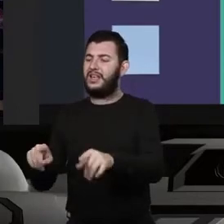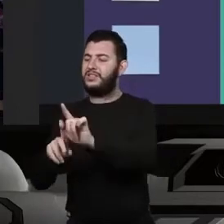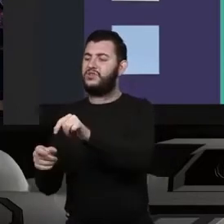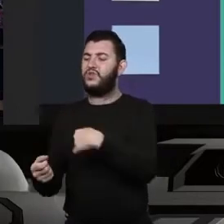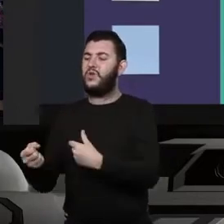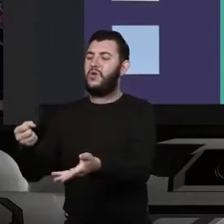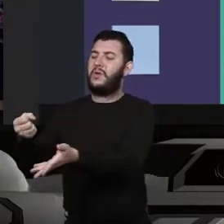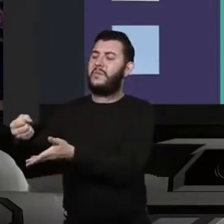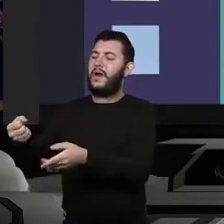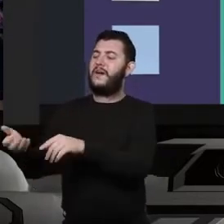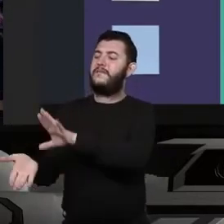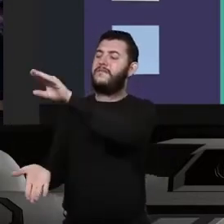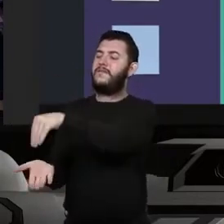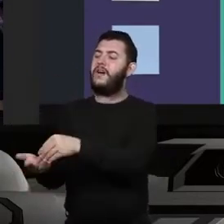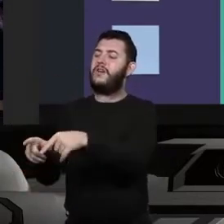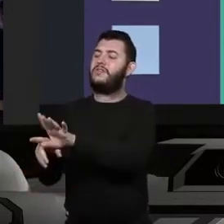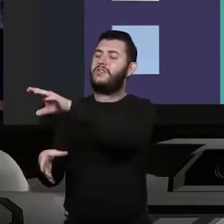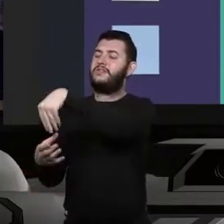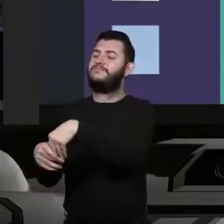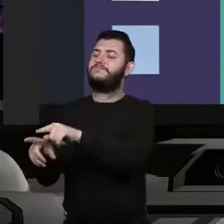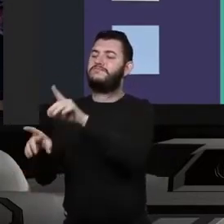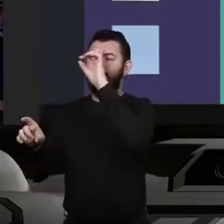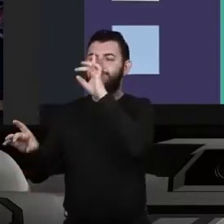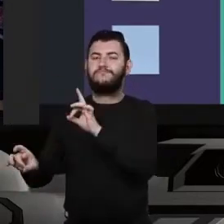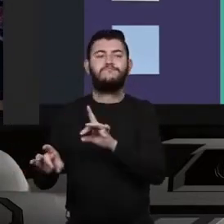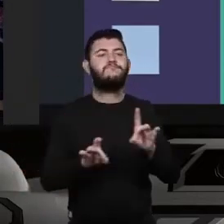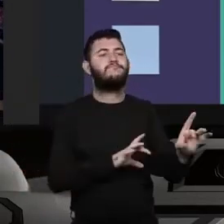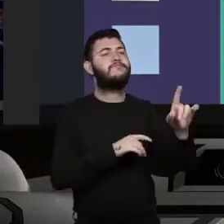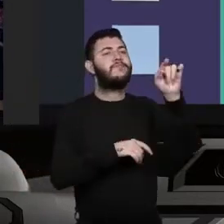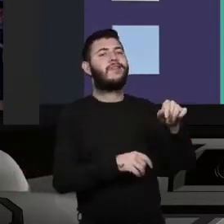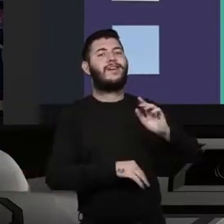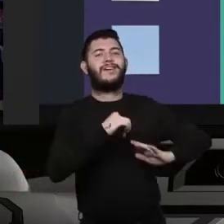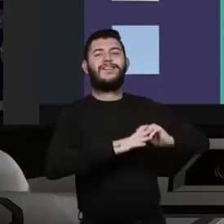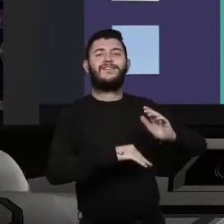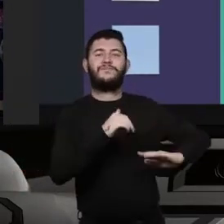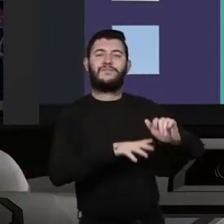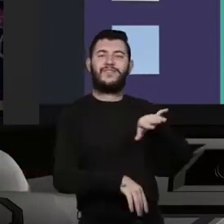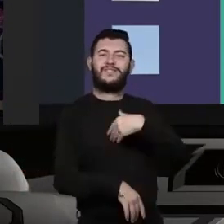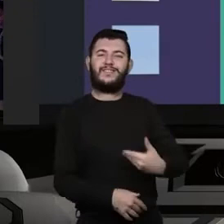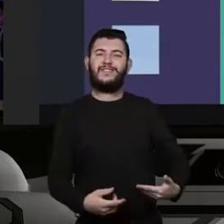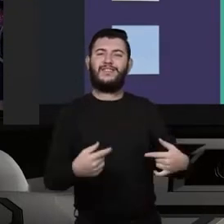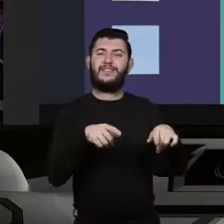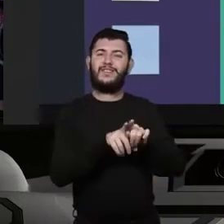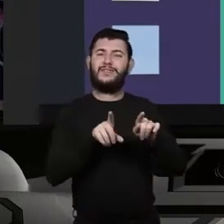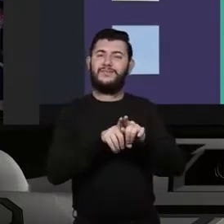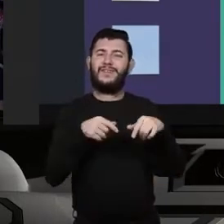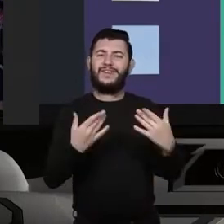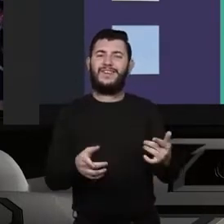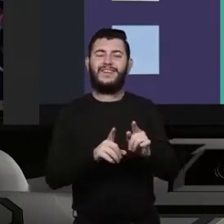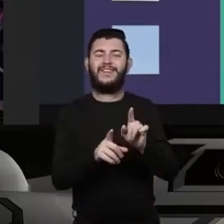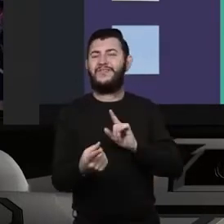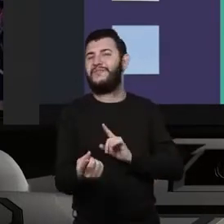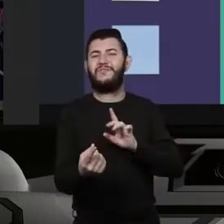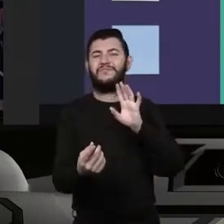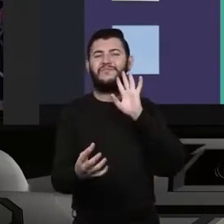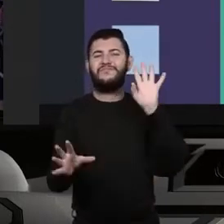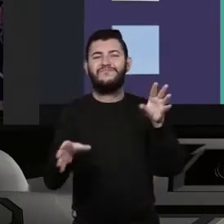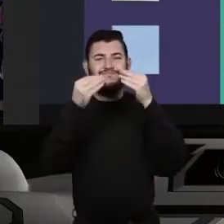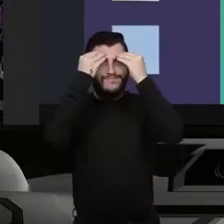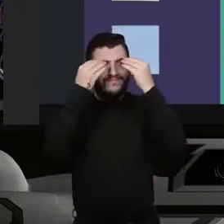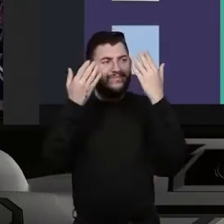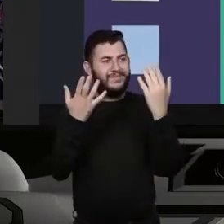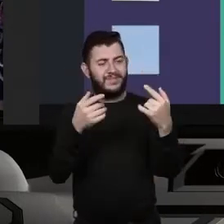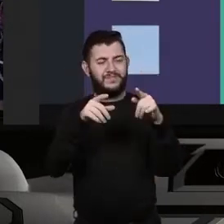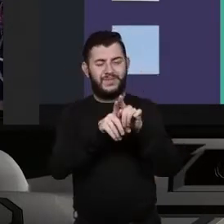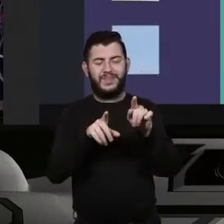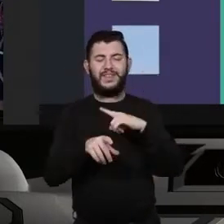no cotidiano dessa, né, da prática pública, quais são as visões. Então, esse grande mapeamento por meio da